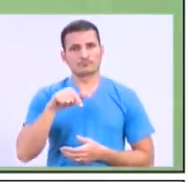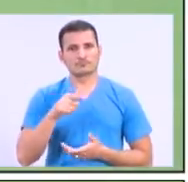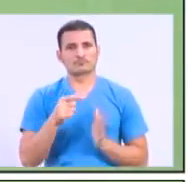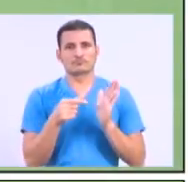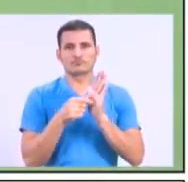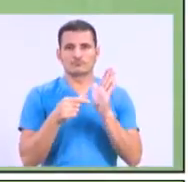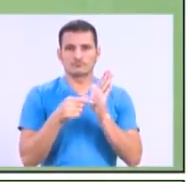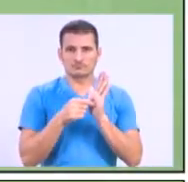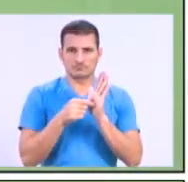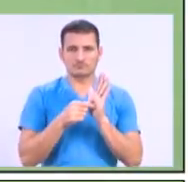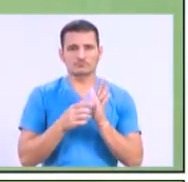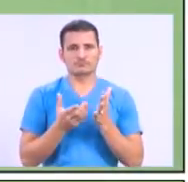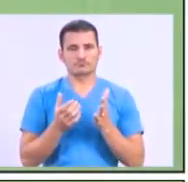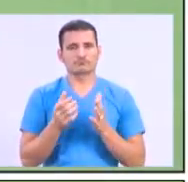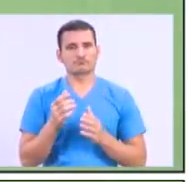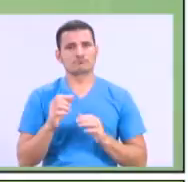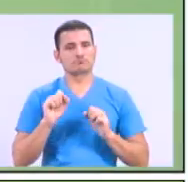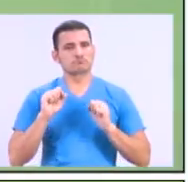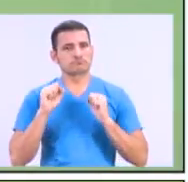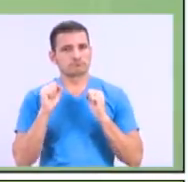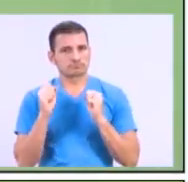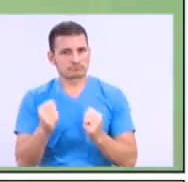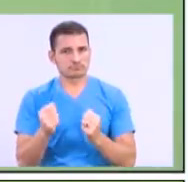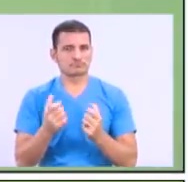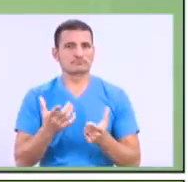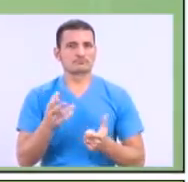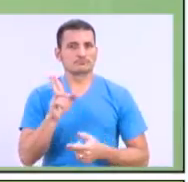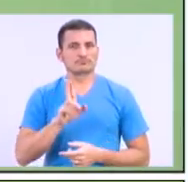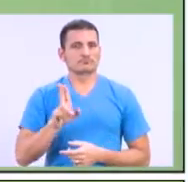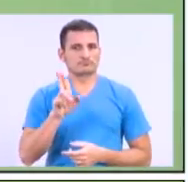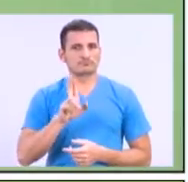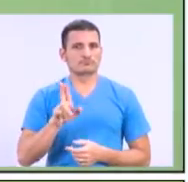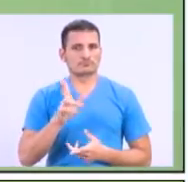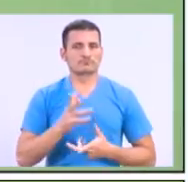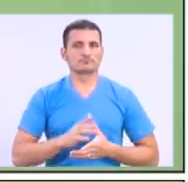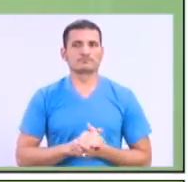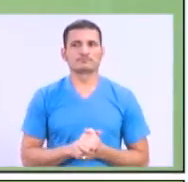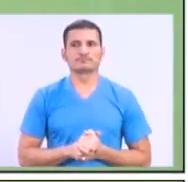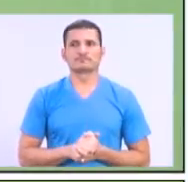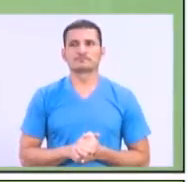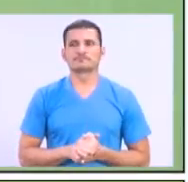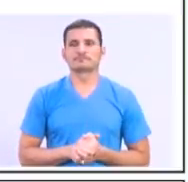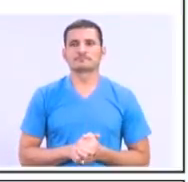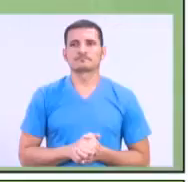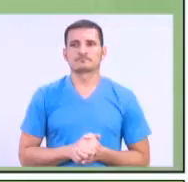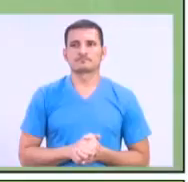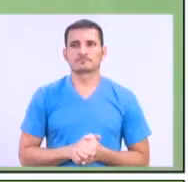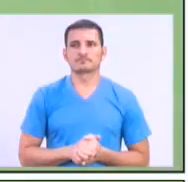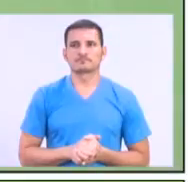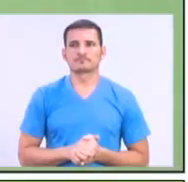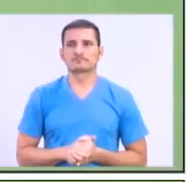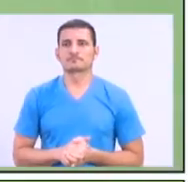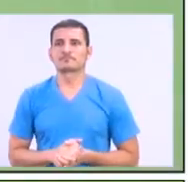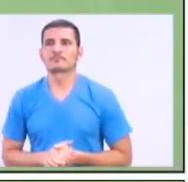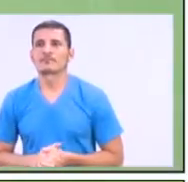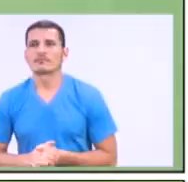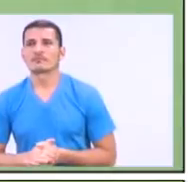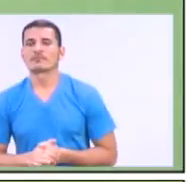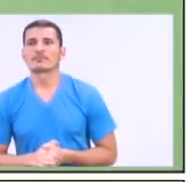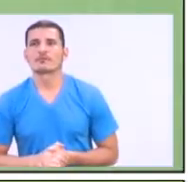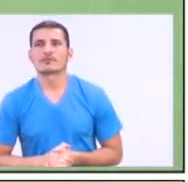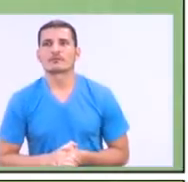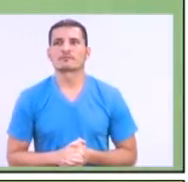ferramenta poderosa para fazer esse tipo de solução e definitivamente devolver a informação para